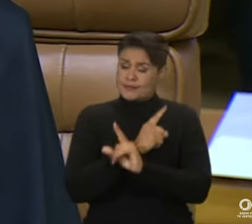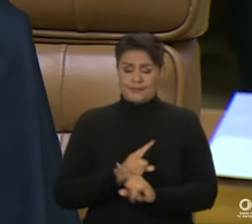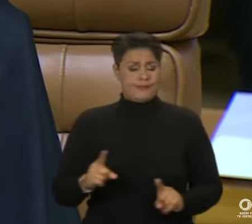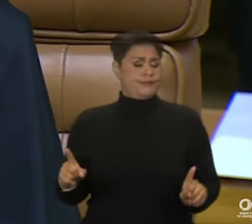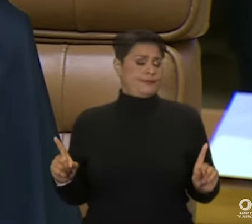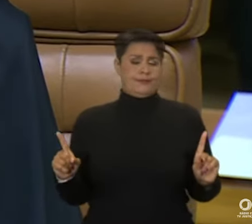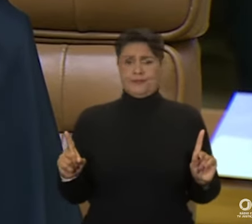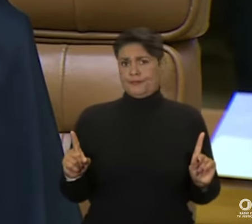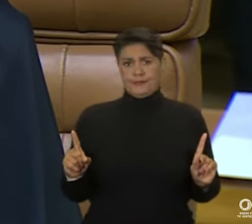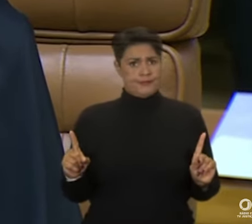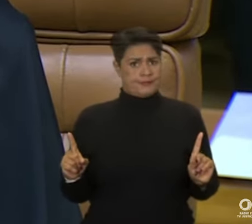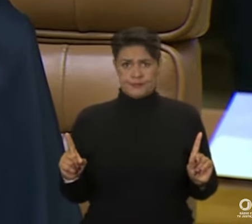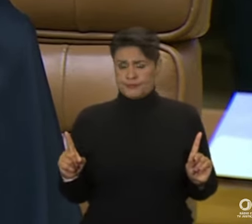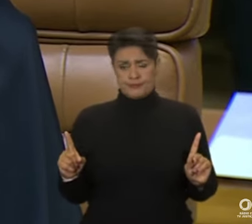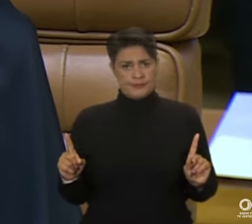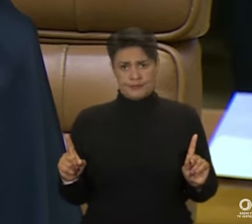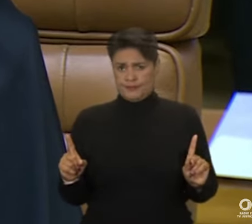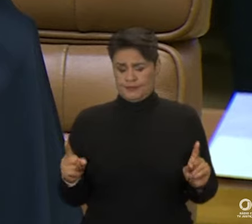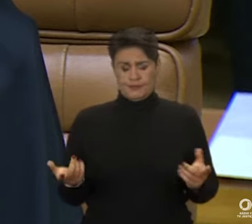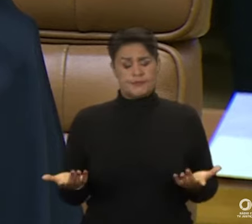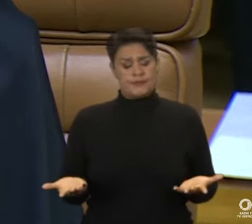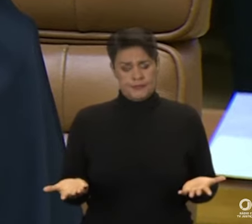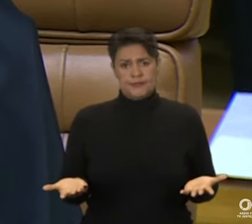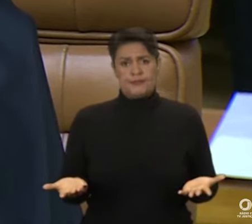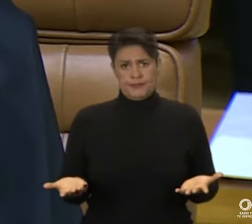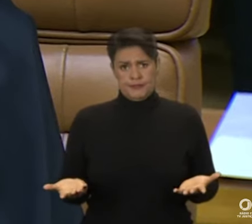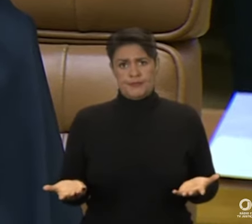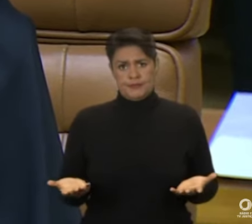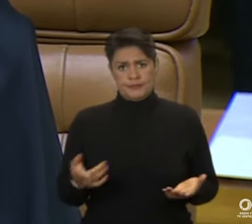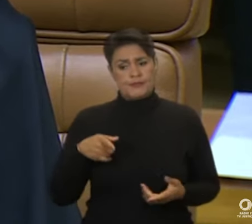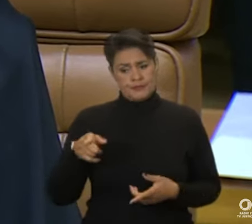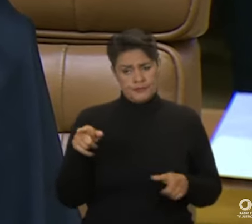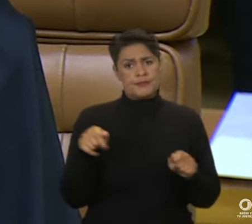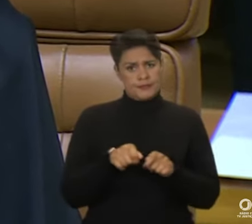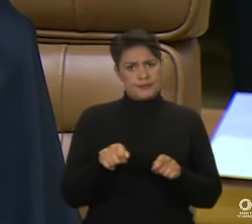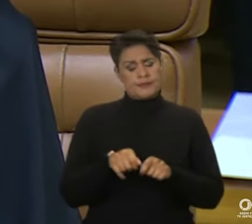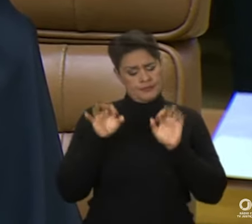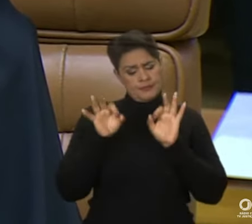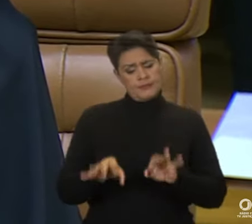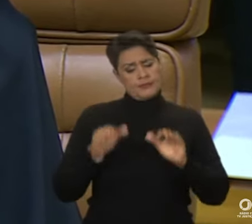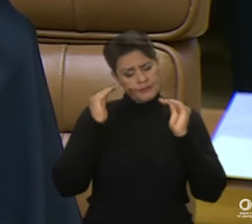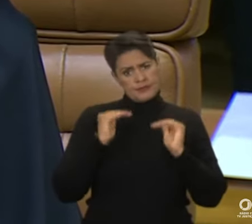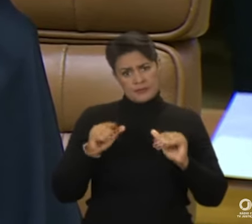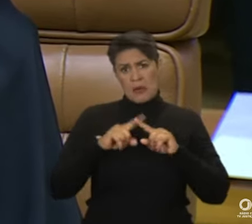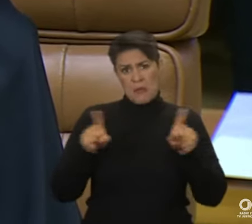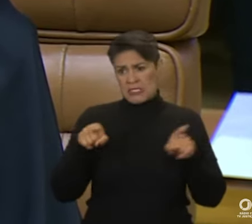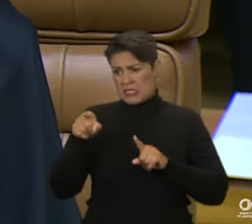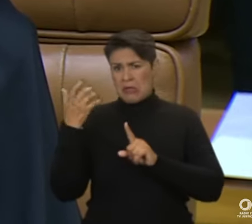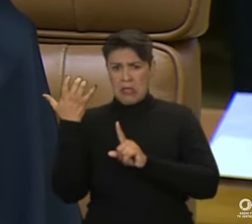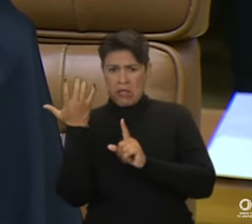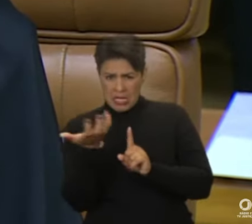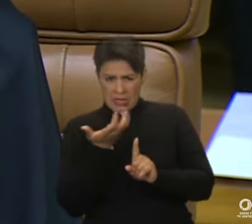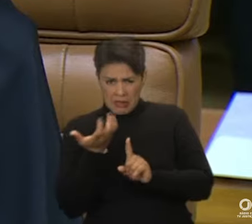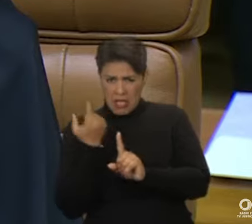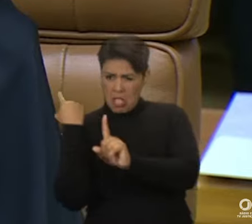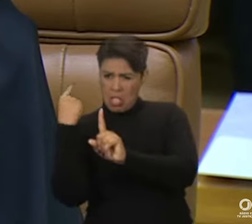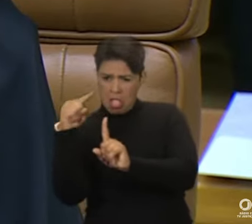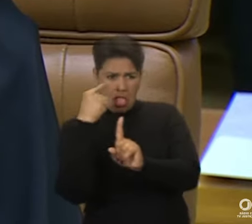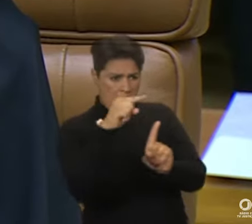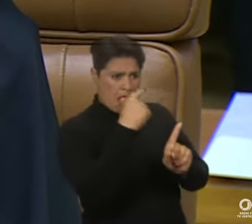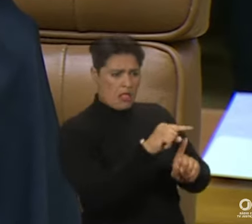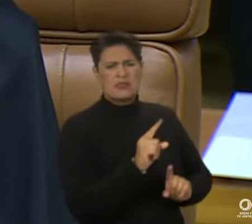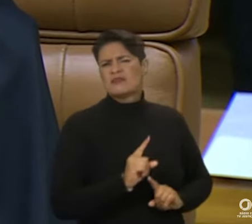fiscalização, o que é realizada de ofício sem qualquer espécie de provocação. O que se quer evitar é que a